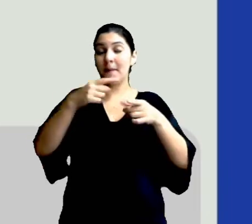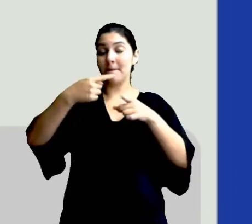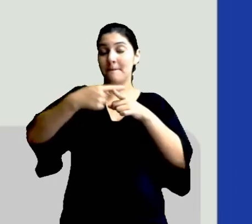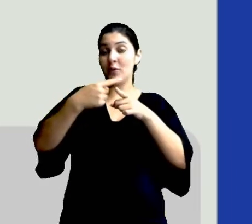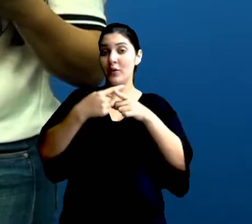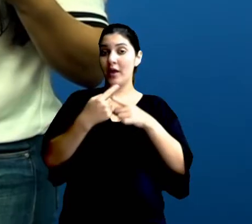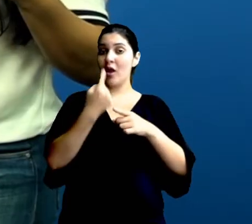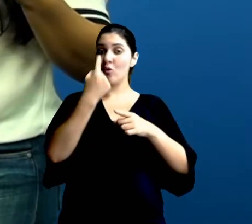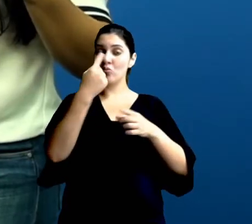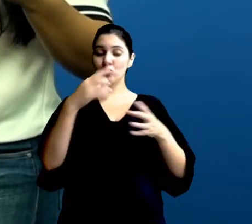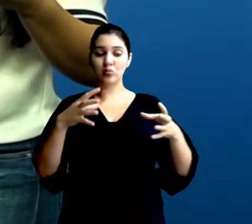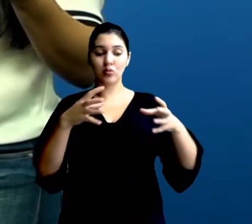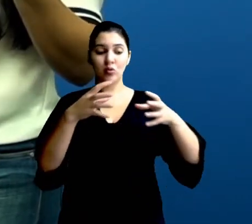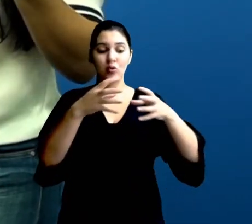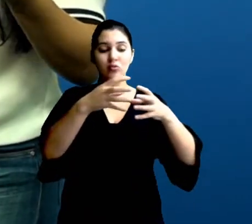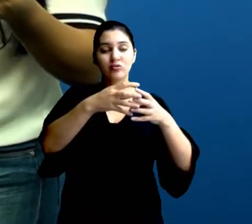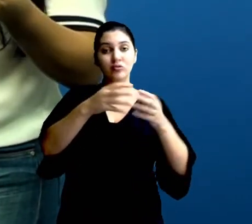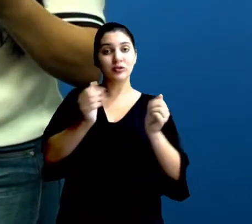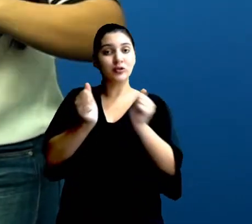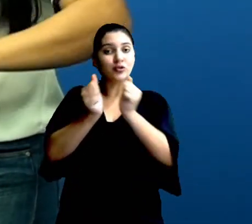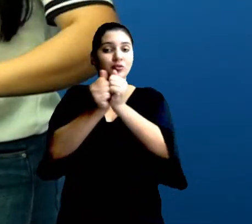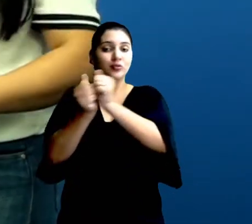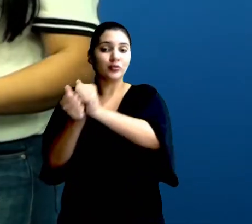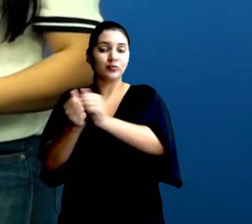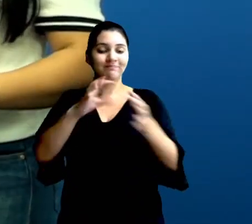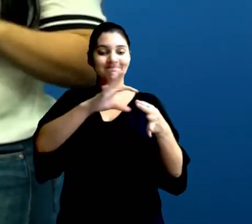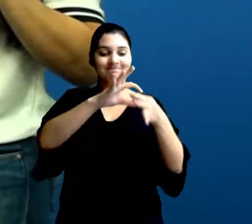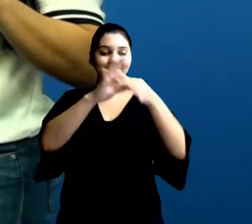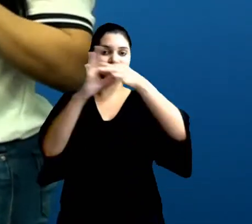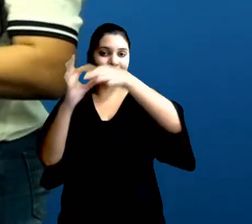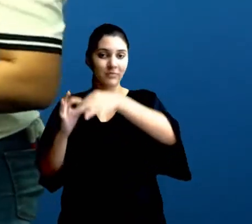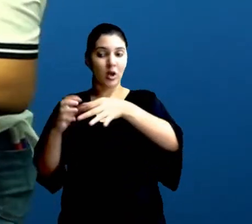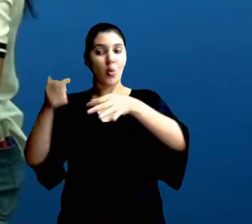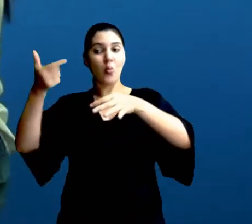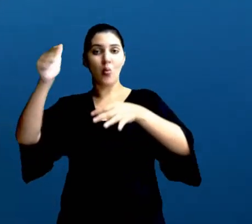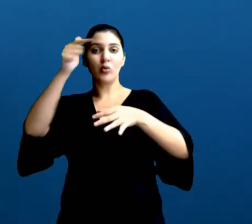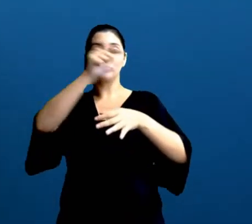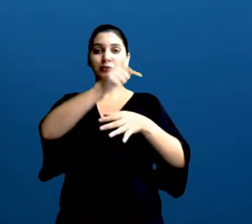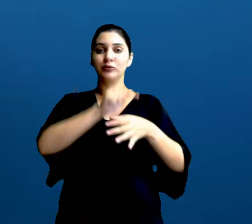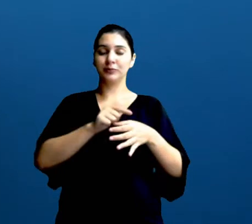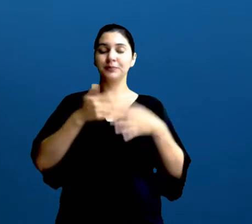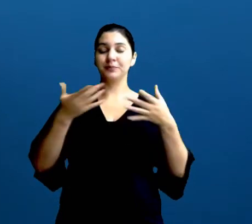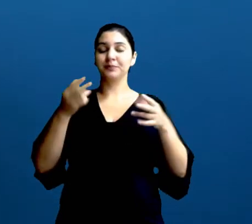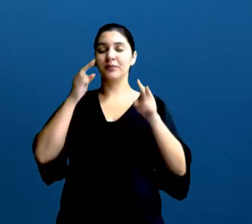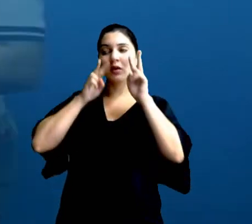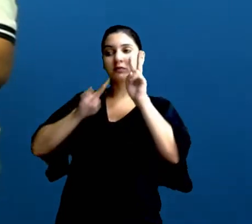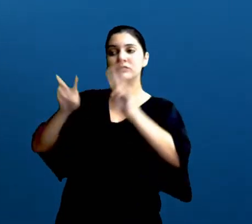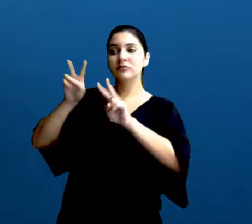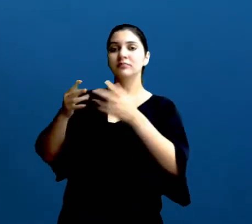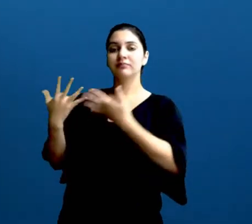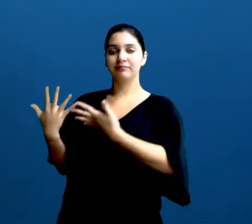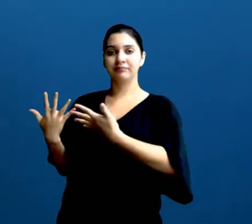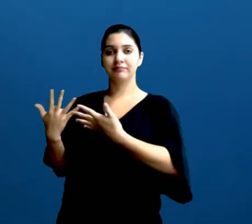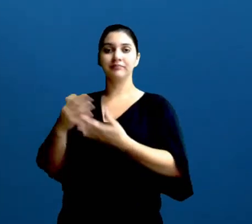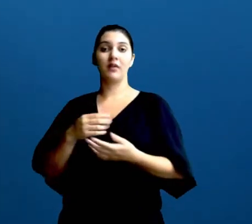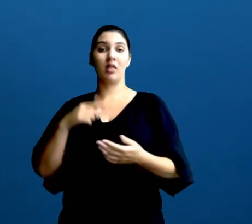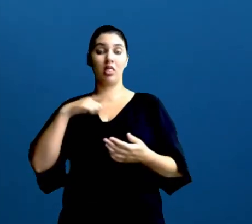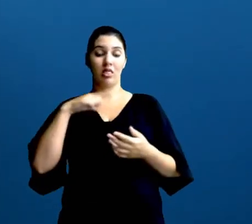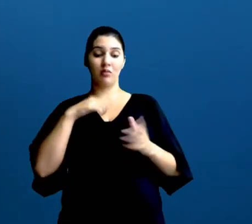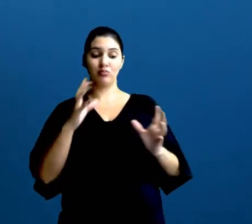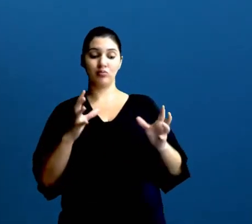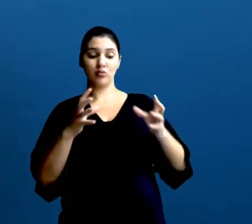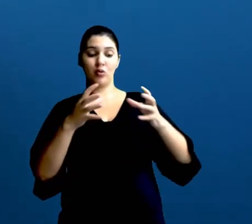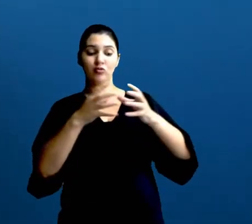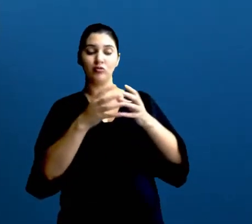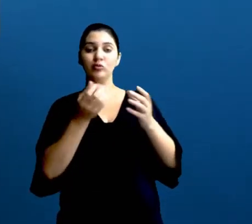um conjunto complementa o outro, tá certo? Então, olha aqui. Então, nesse